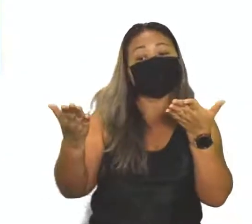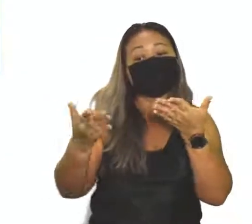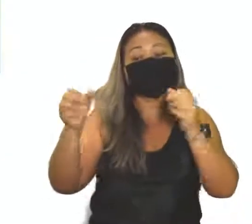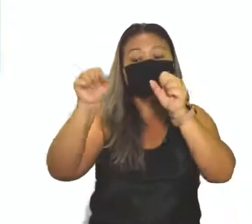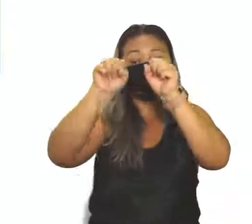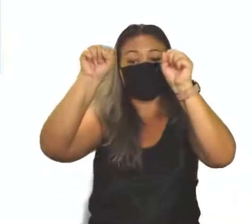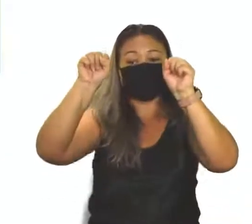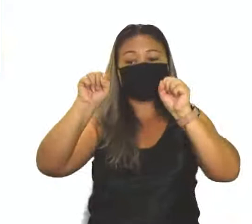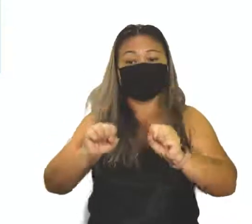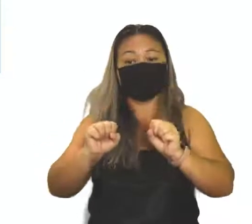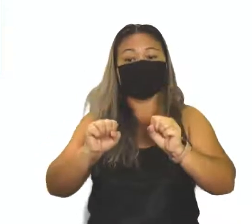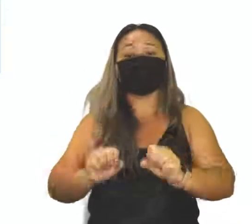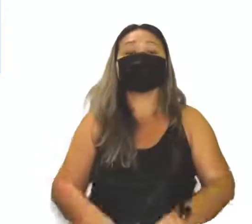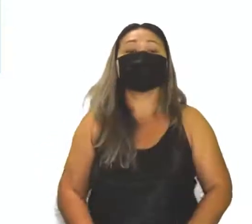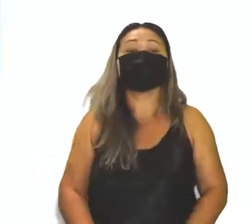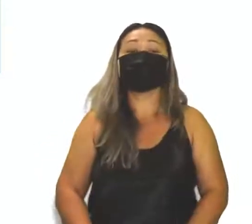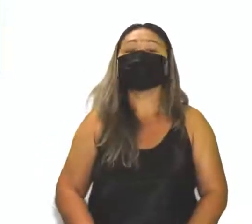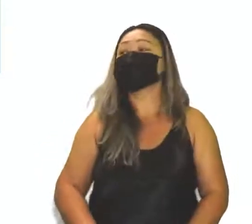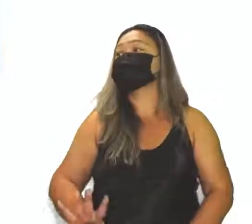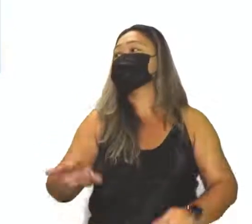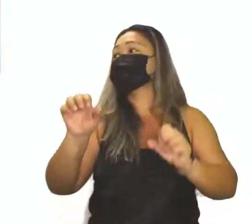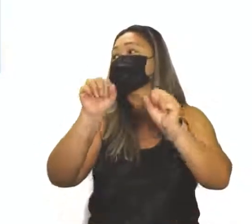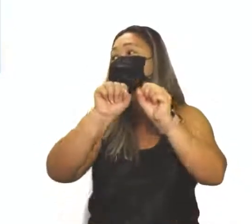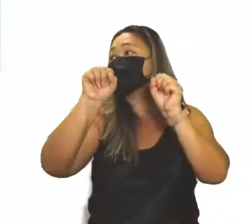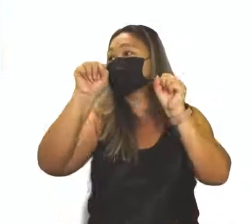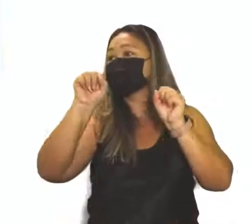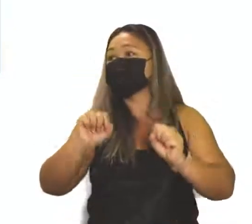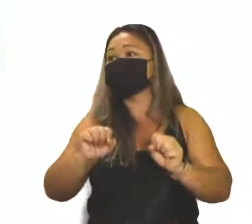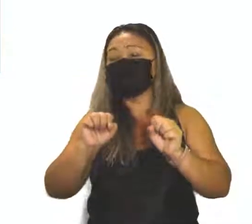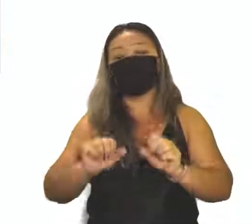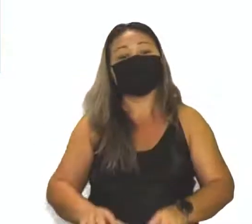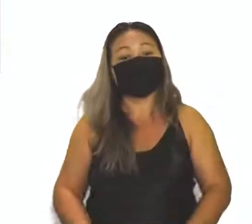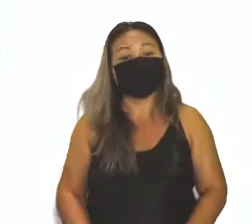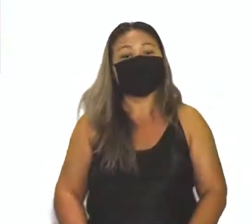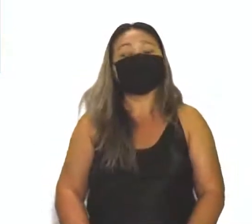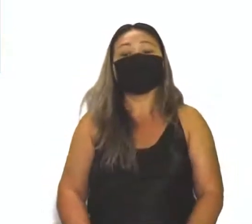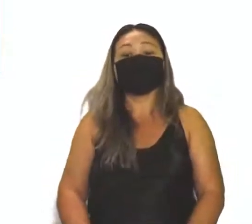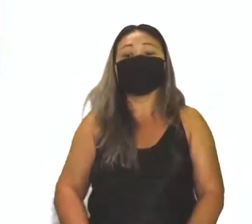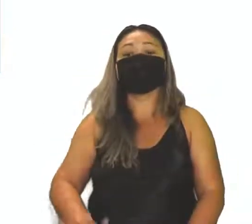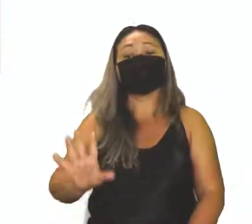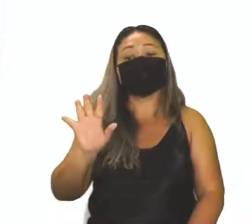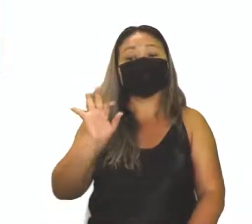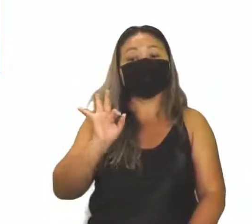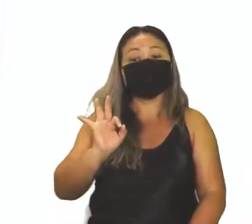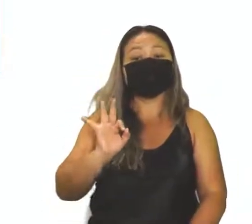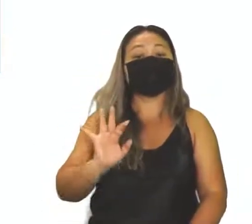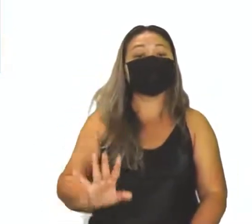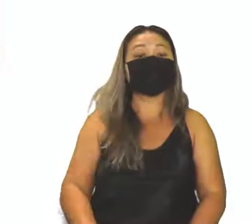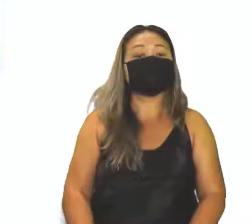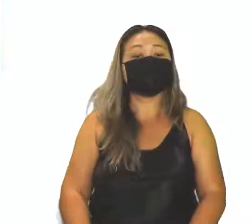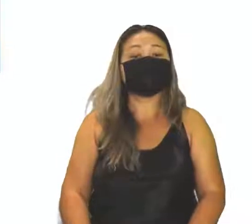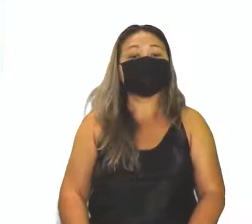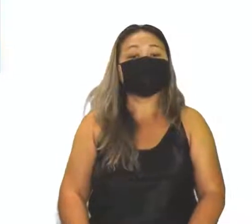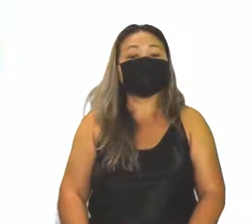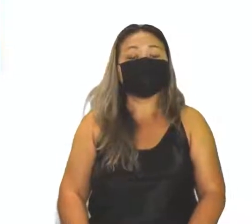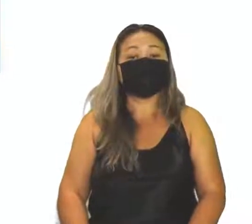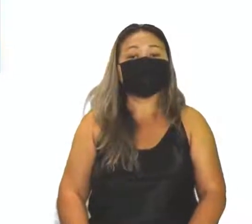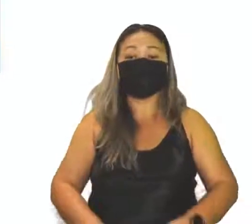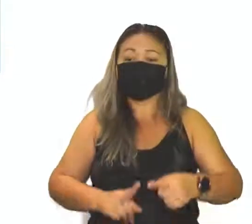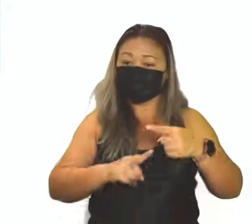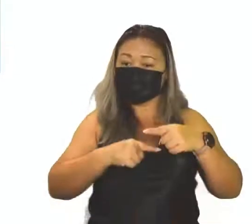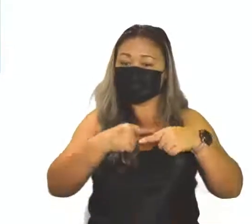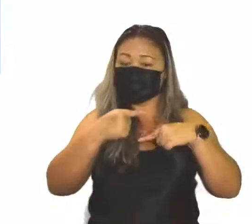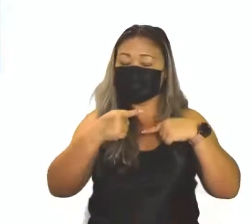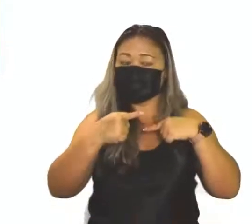o sistemático, né? Um pensamento pela qual existe de forma sistêmica, né? Um